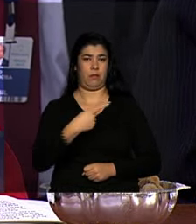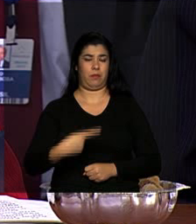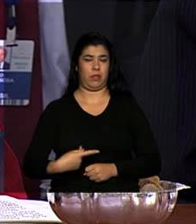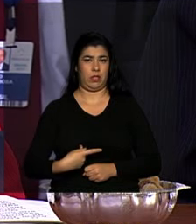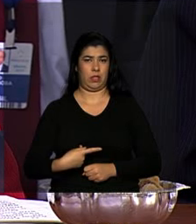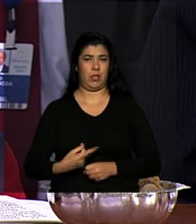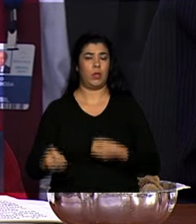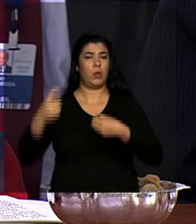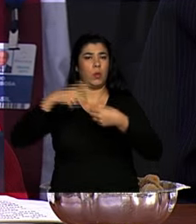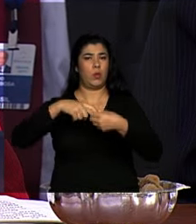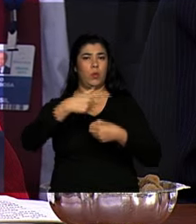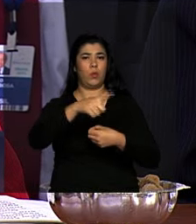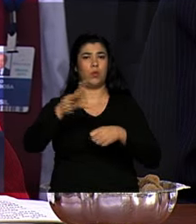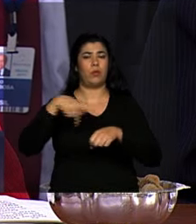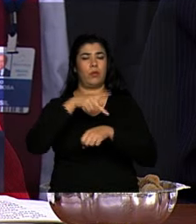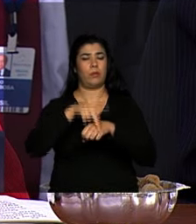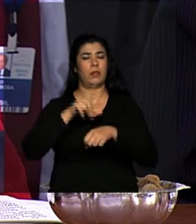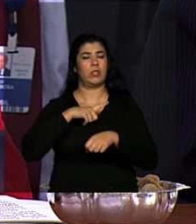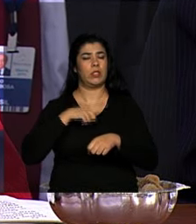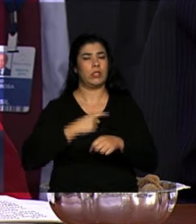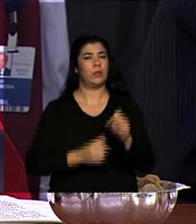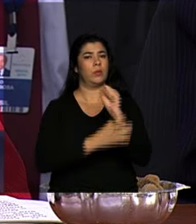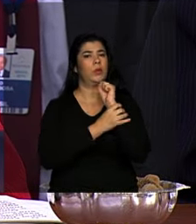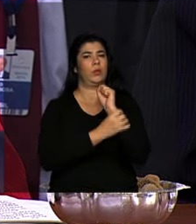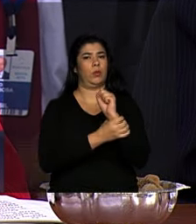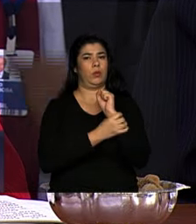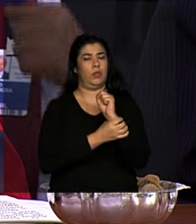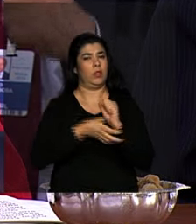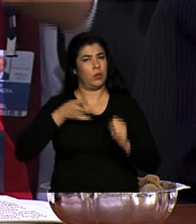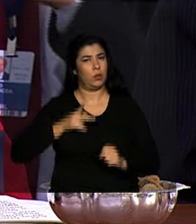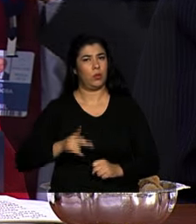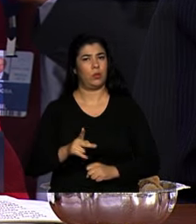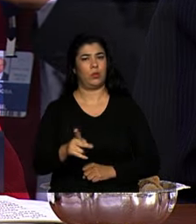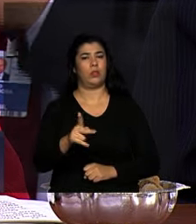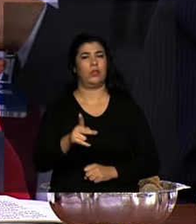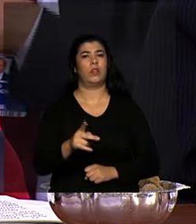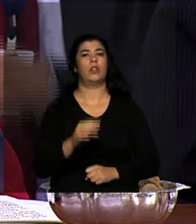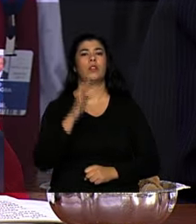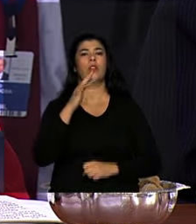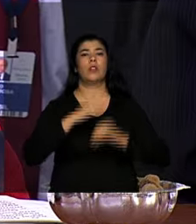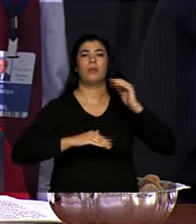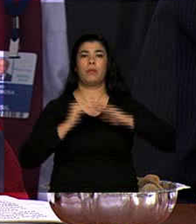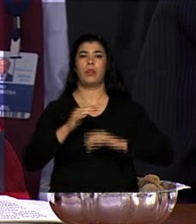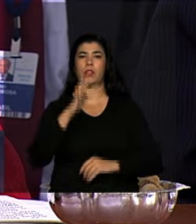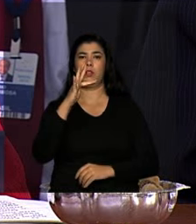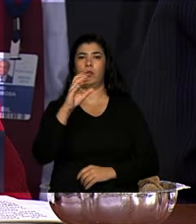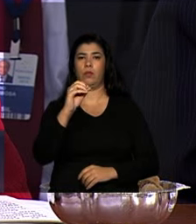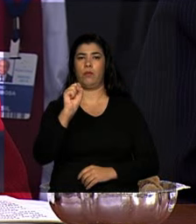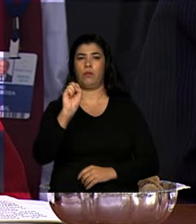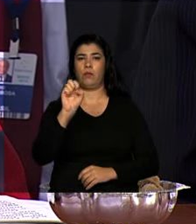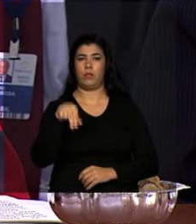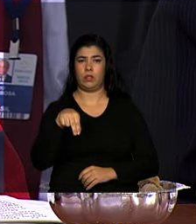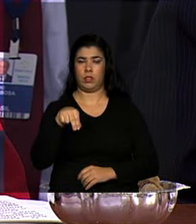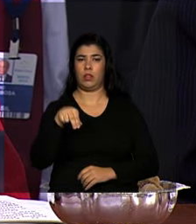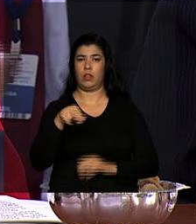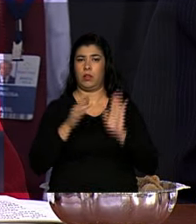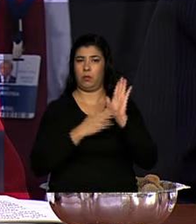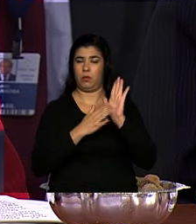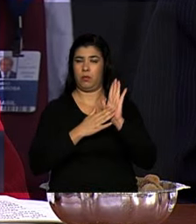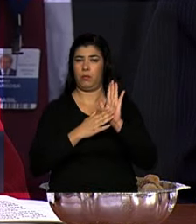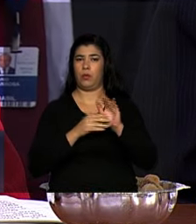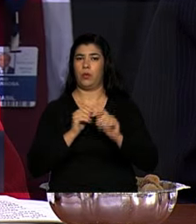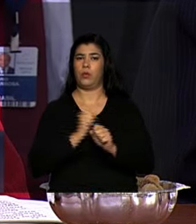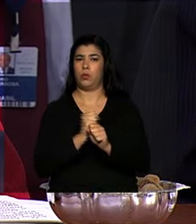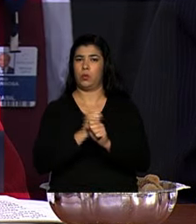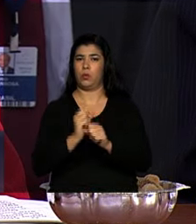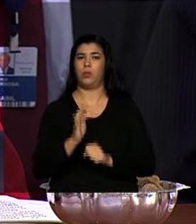países, que nós vamos garantir a continuidade do FOCEM nos próximos anos.